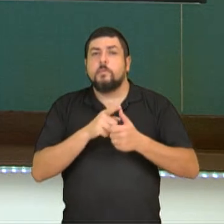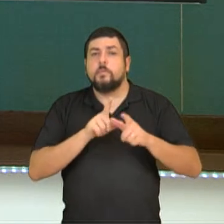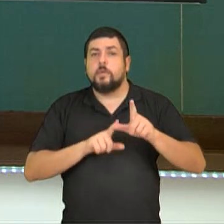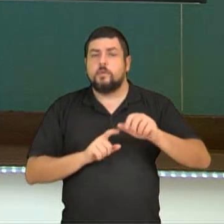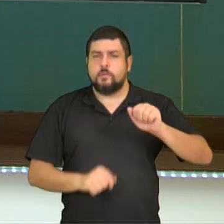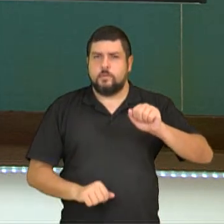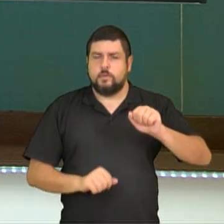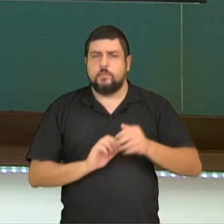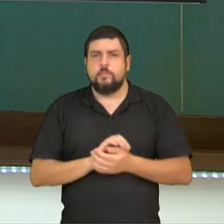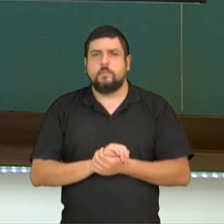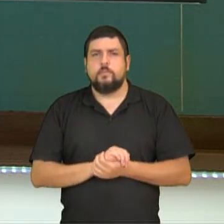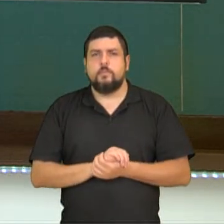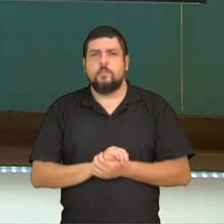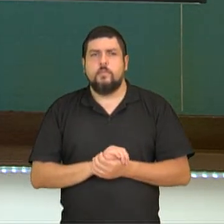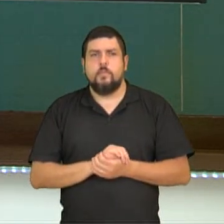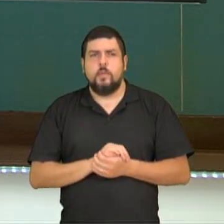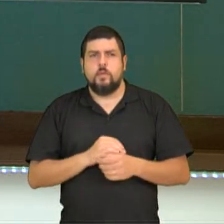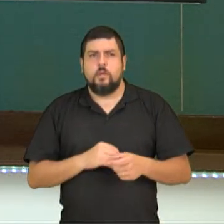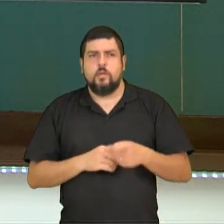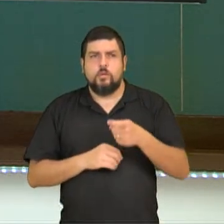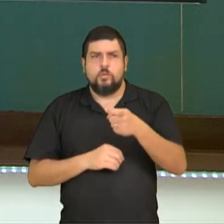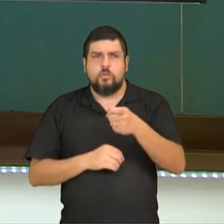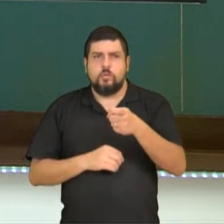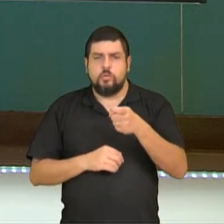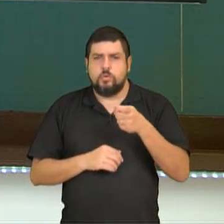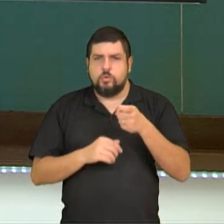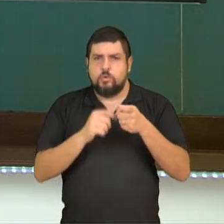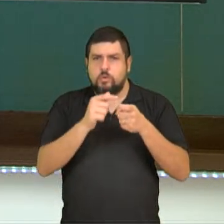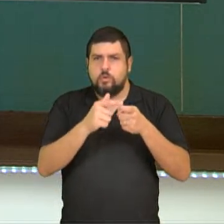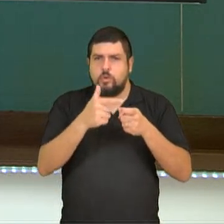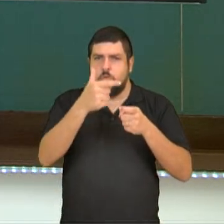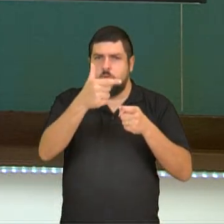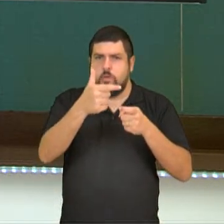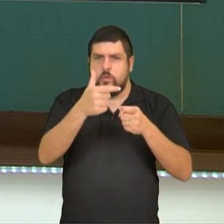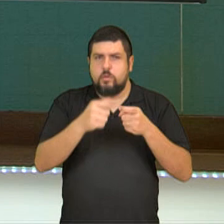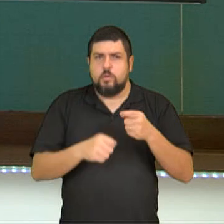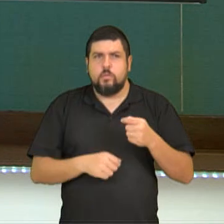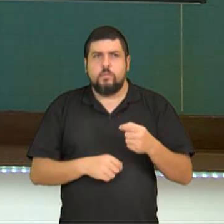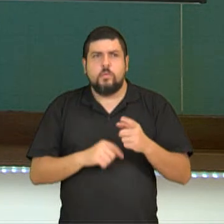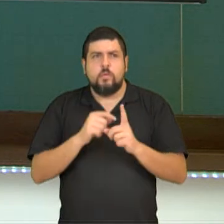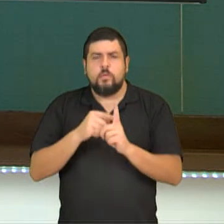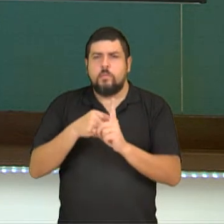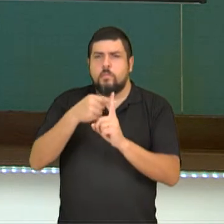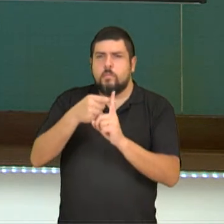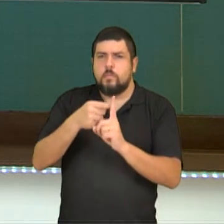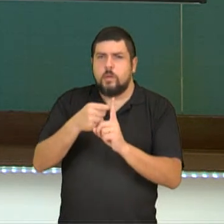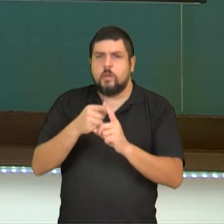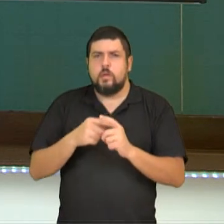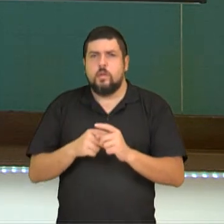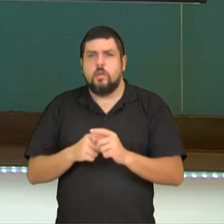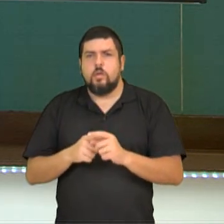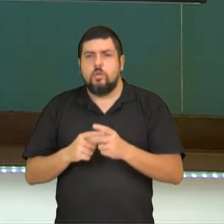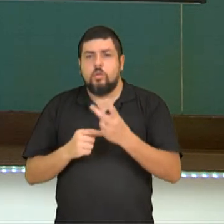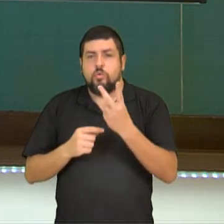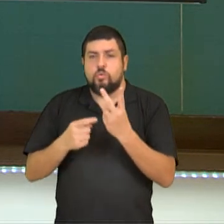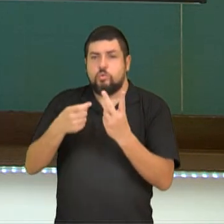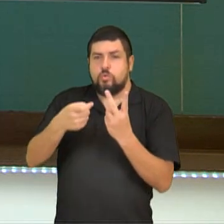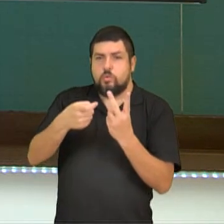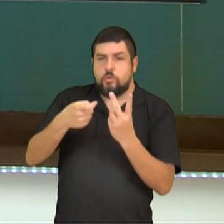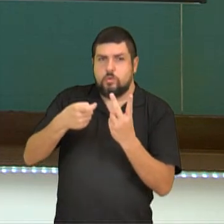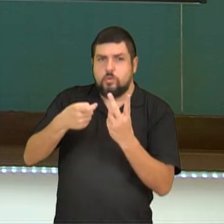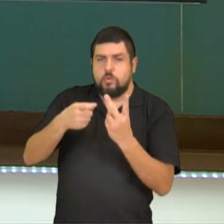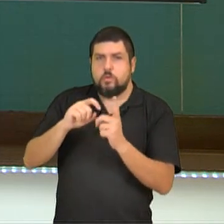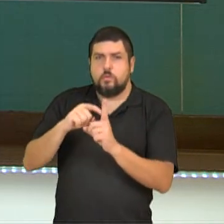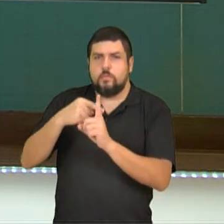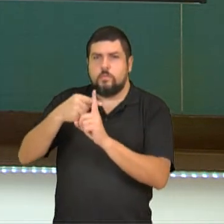calcular. X² mais 2x menos 3. Primeira coisa que a gente tem que fazer, encontrar os valores de A, B e C. Então,